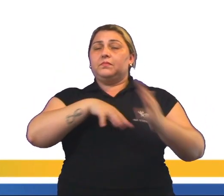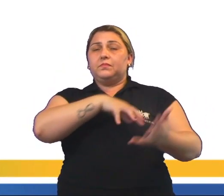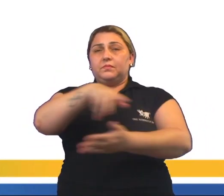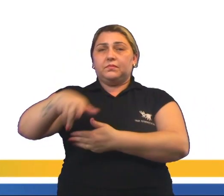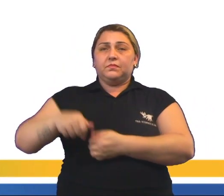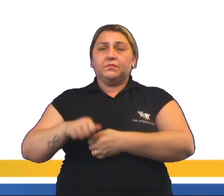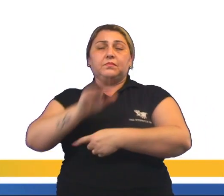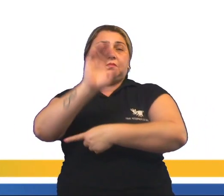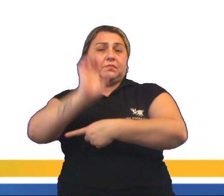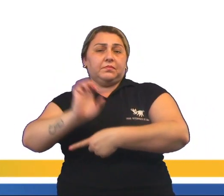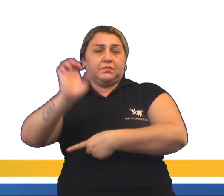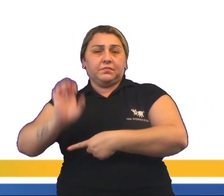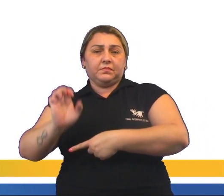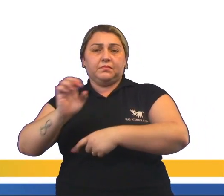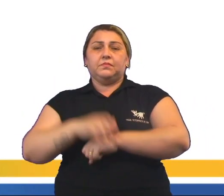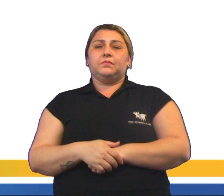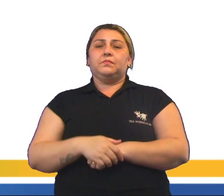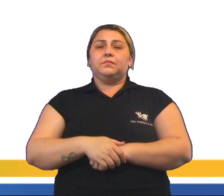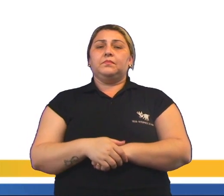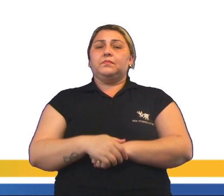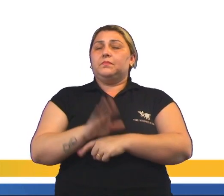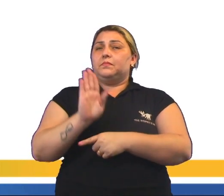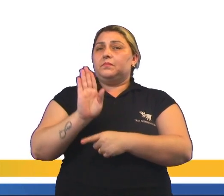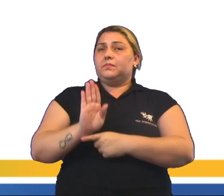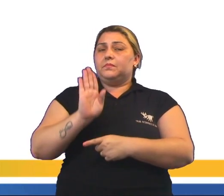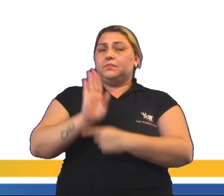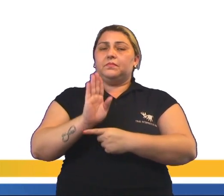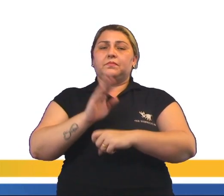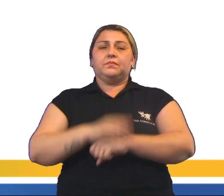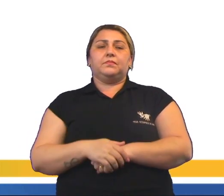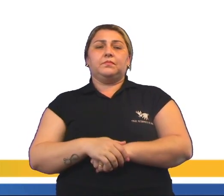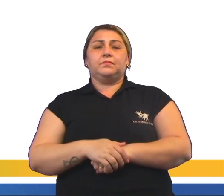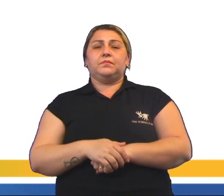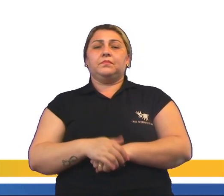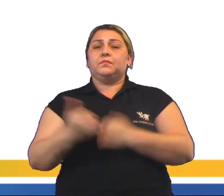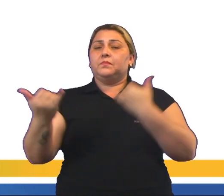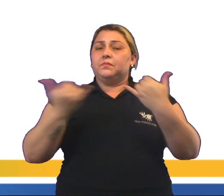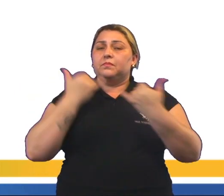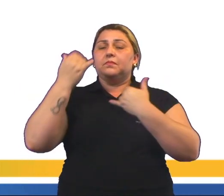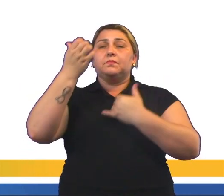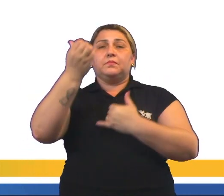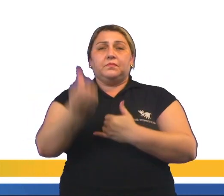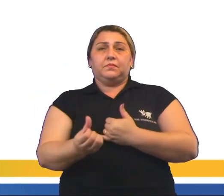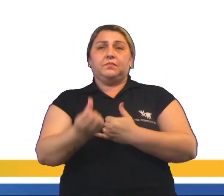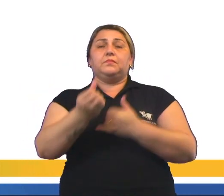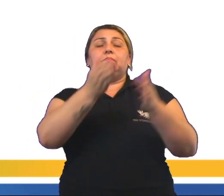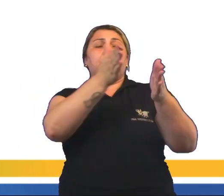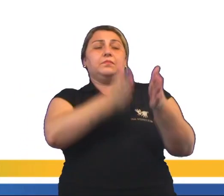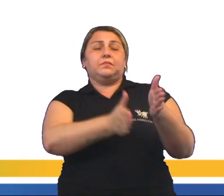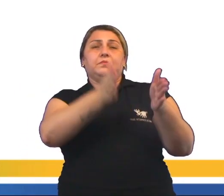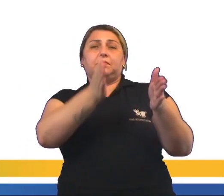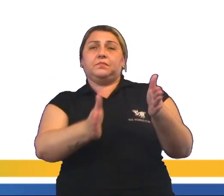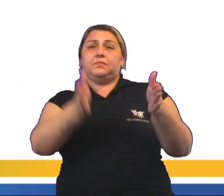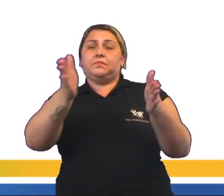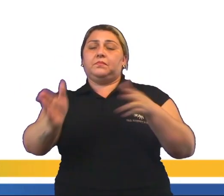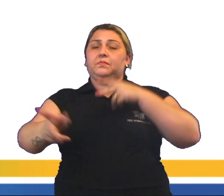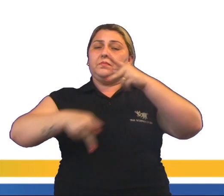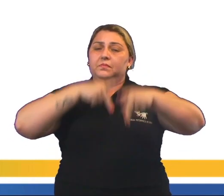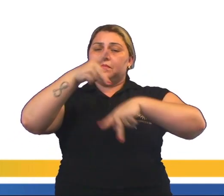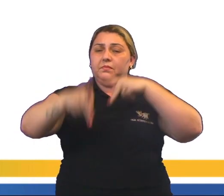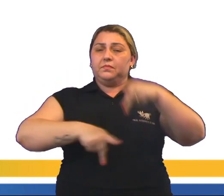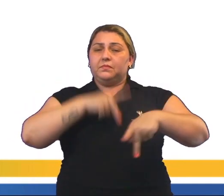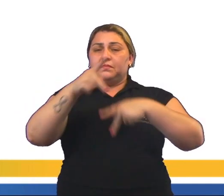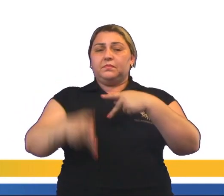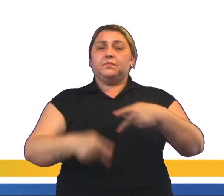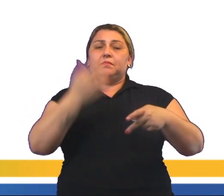universo estatístico. Na letra B, em um dado de 6 faces, a população